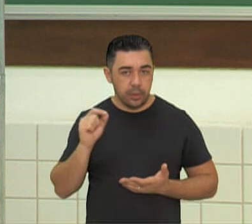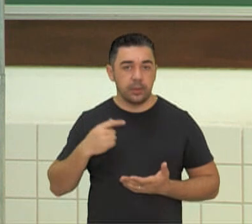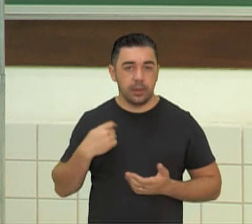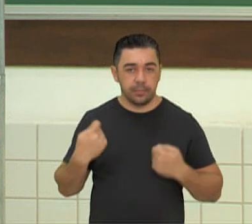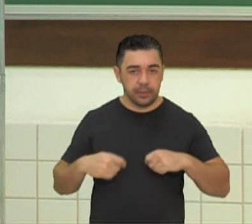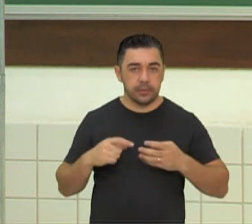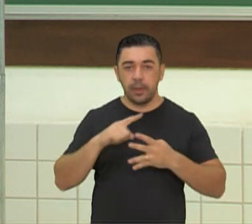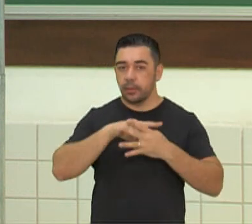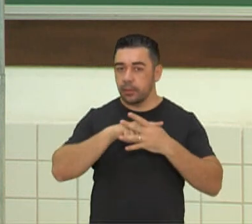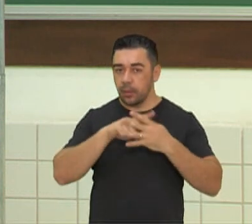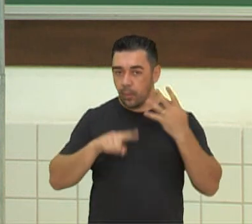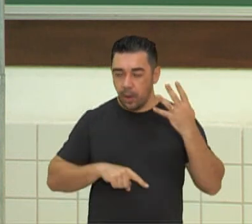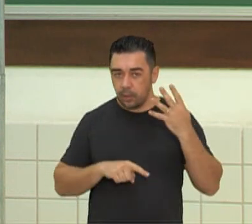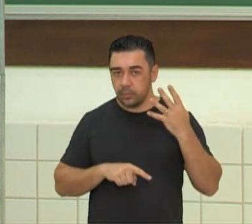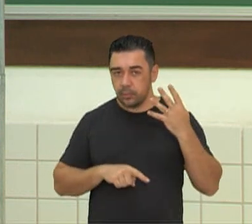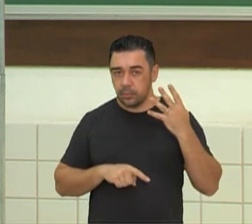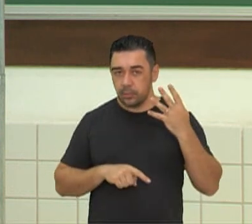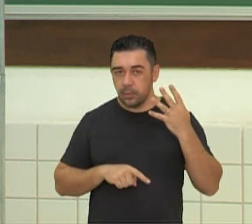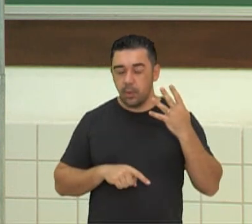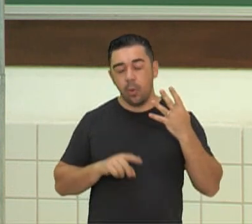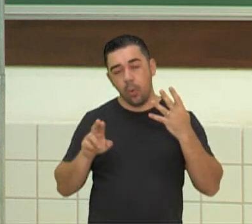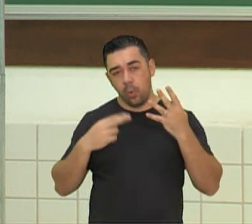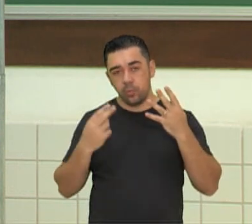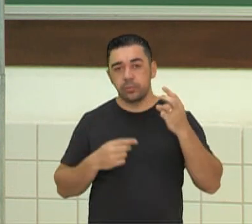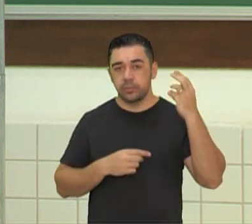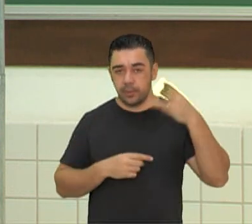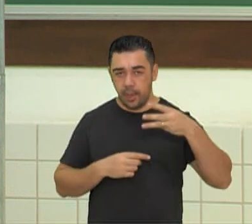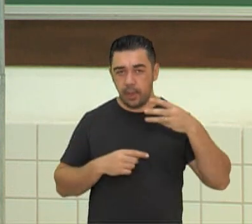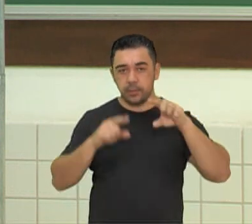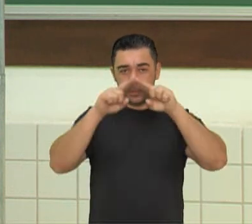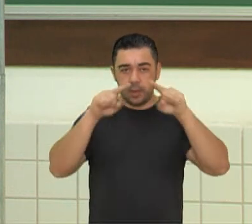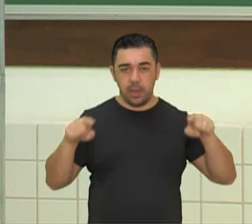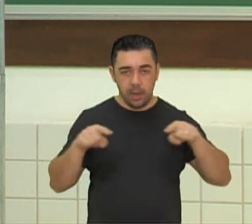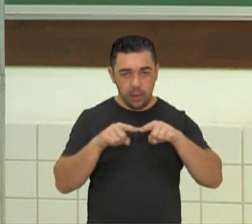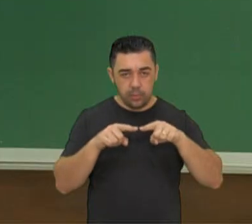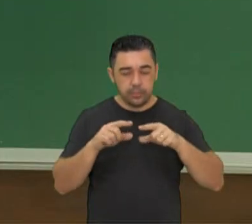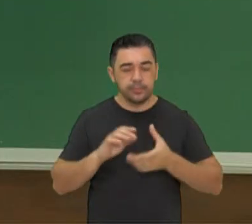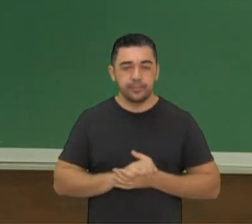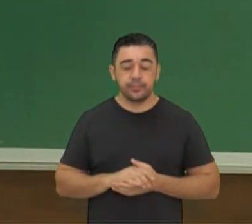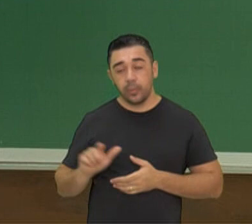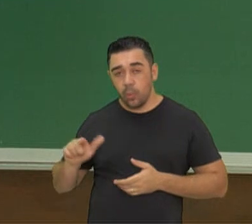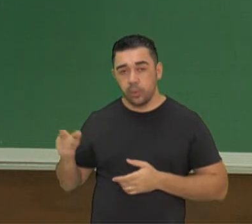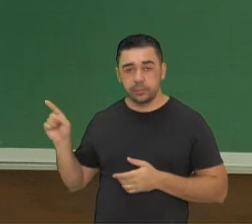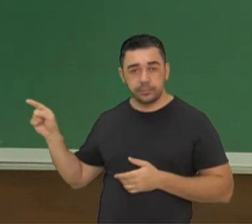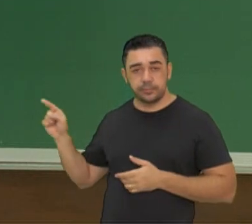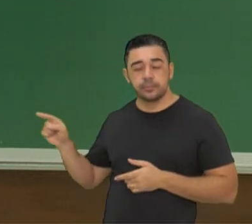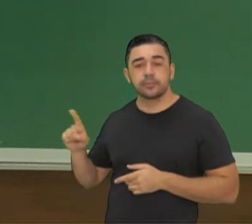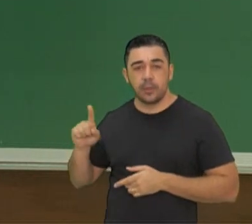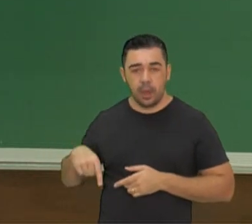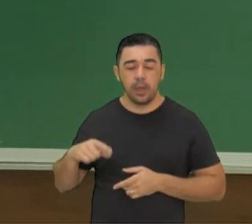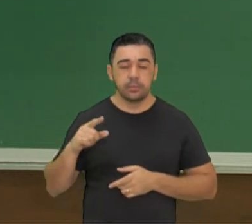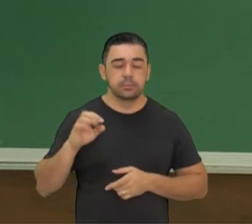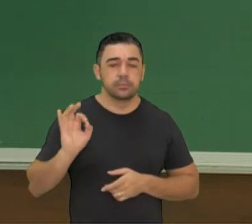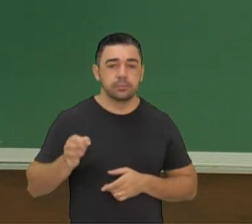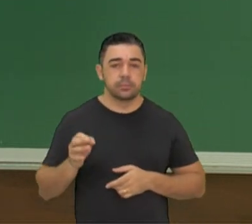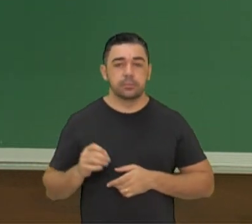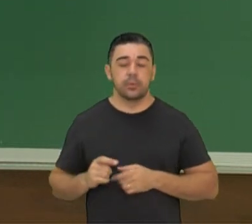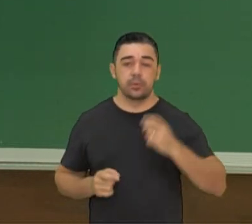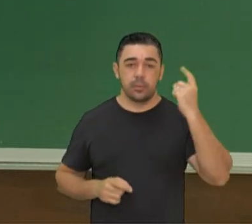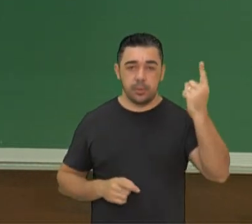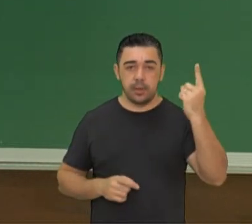que ter no mínimo 3 lados. Menos do que 3 lados não fecha, tá bom? E aquela figura ali é um polígono convexo